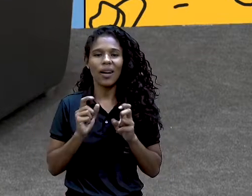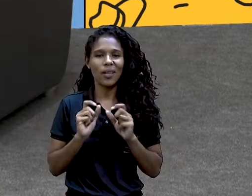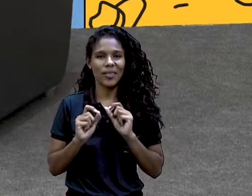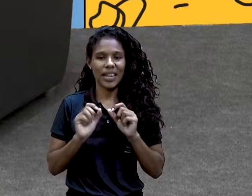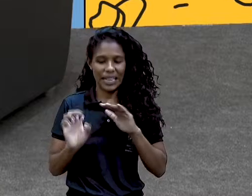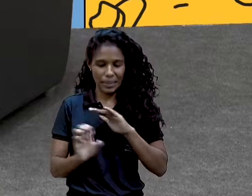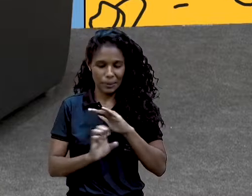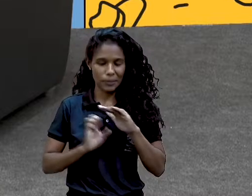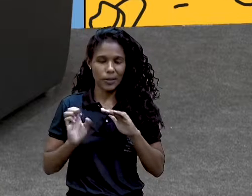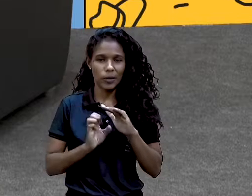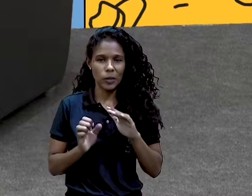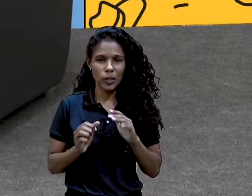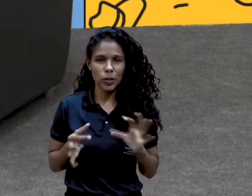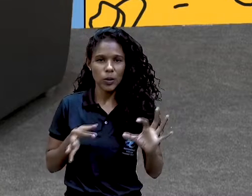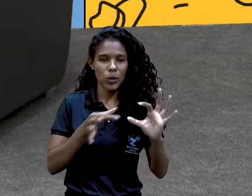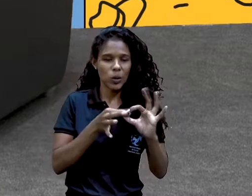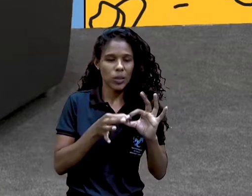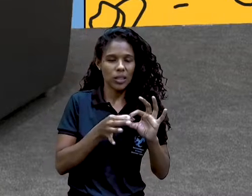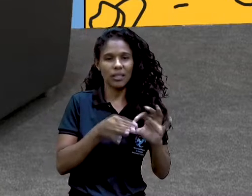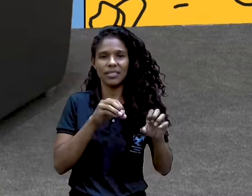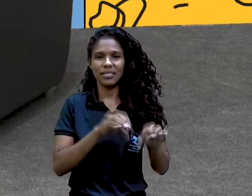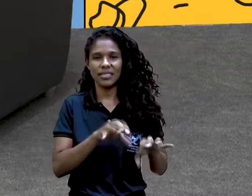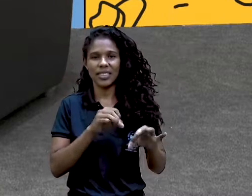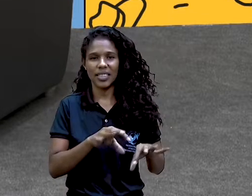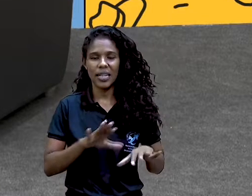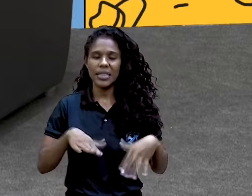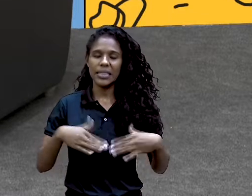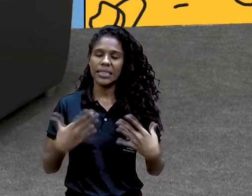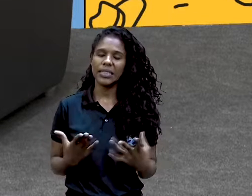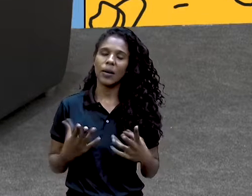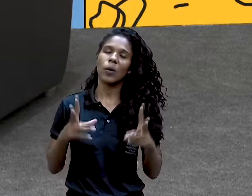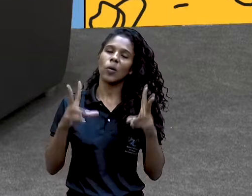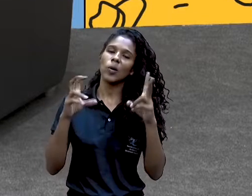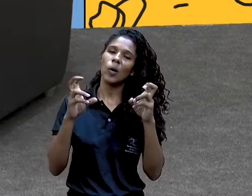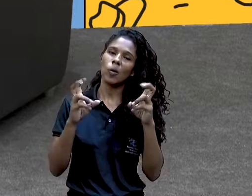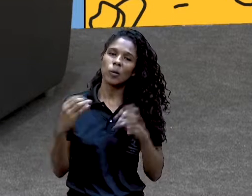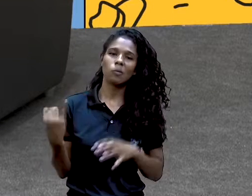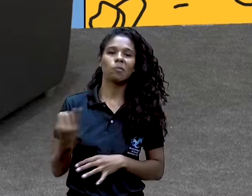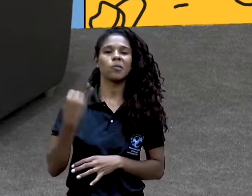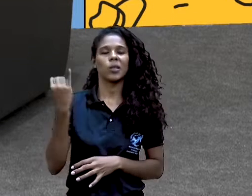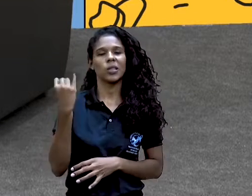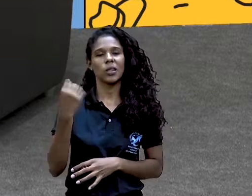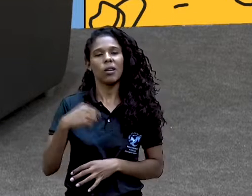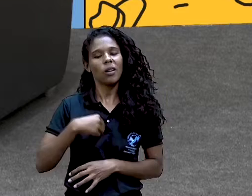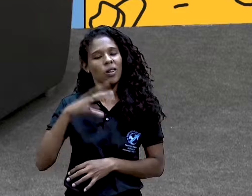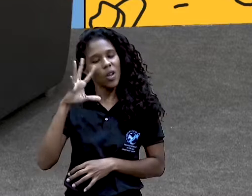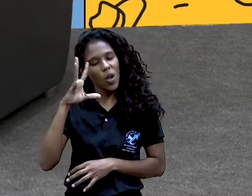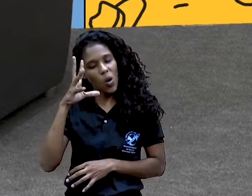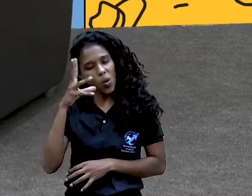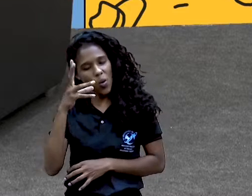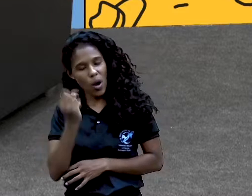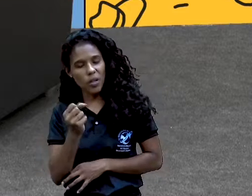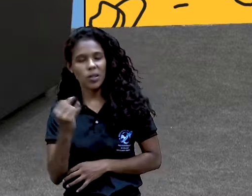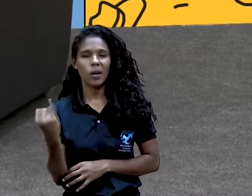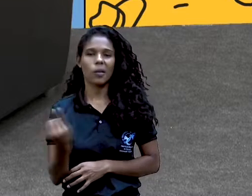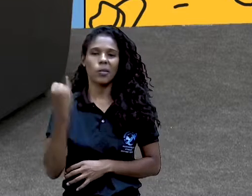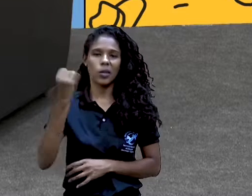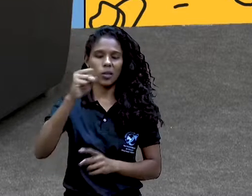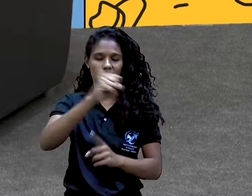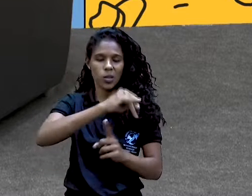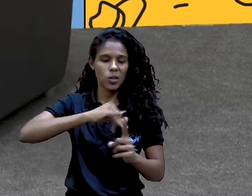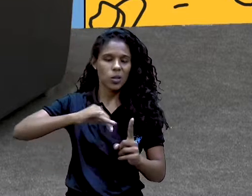educação? Então, é um tema que eu gosto, que eu acho que é de relevância para toda a sociedade que está em constante transformação.